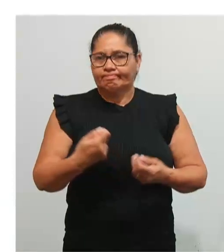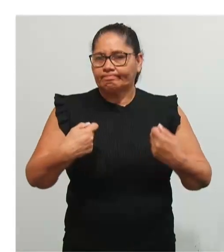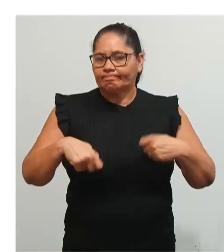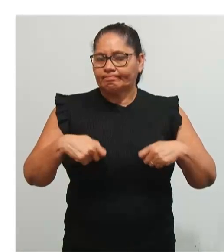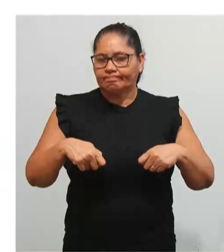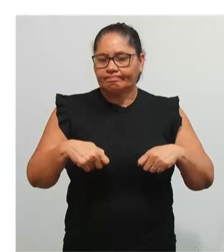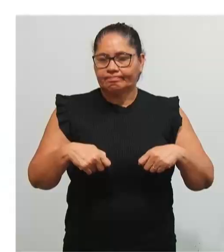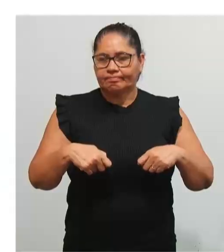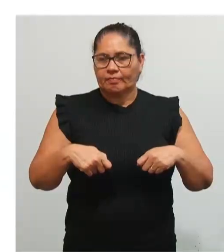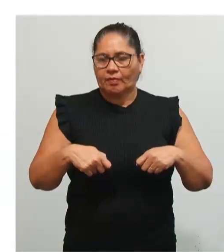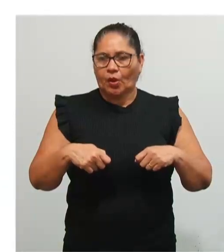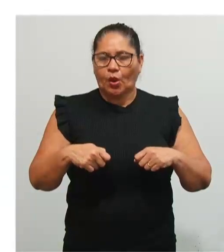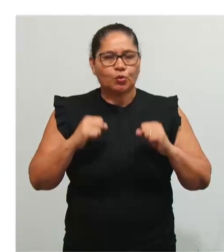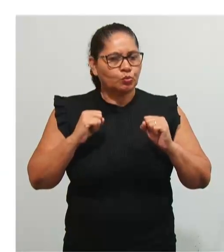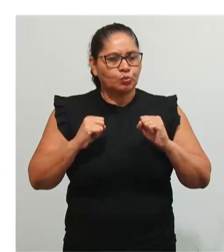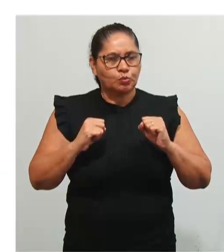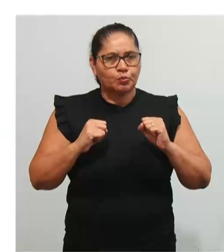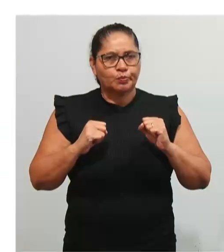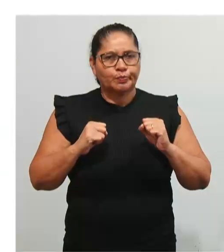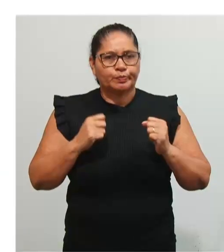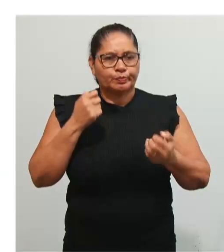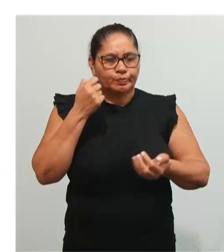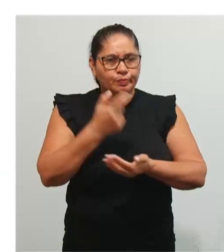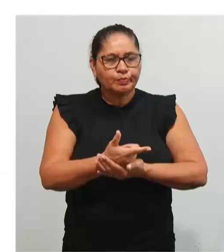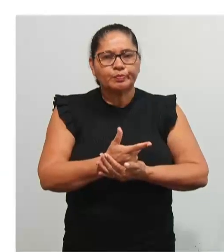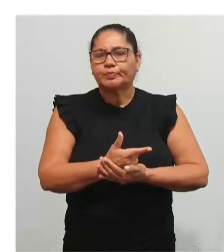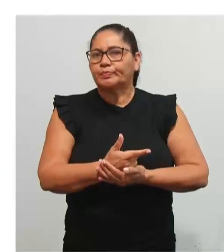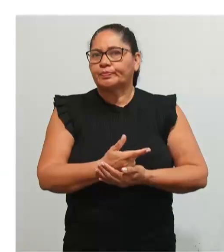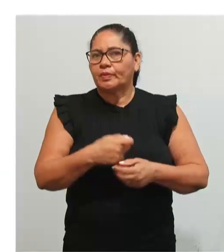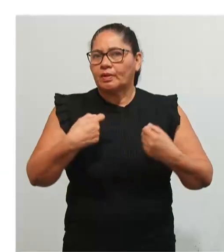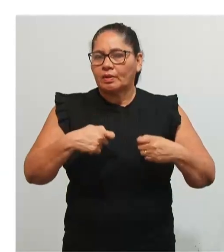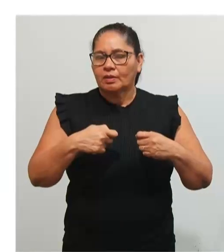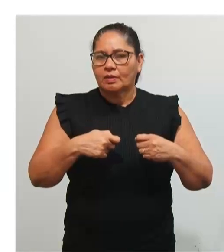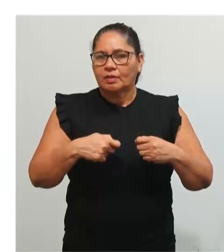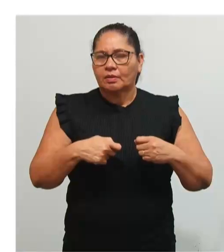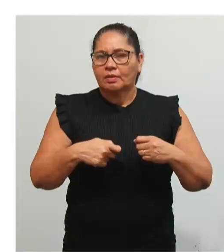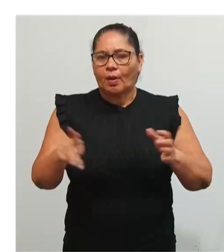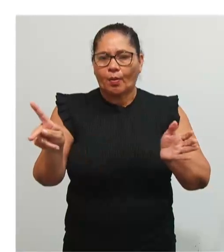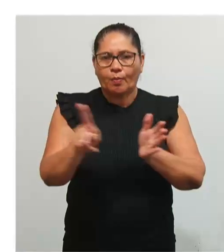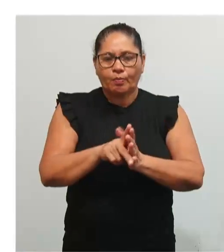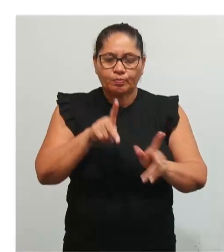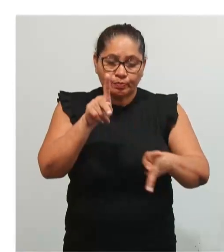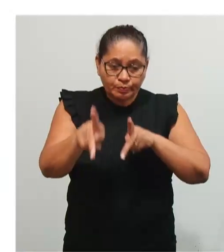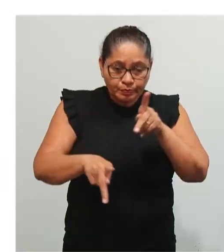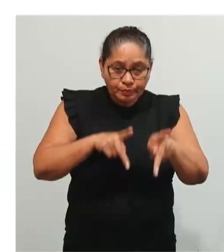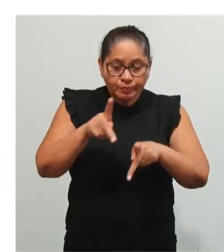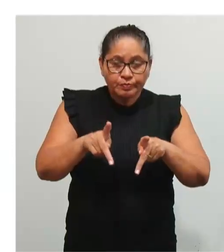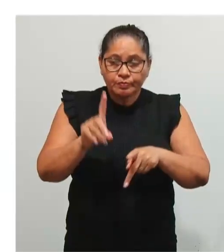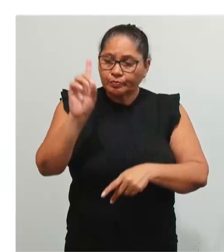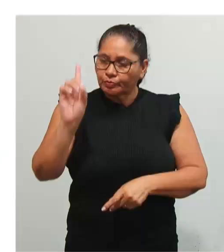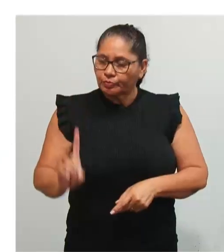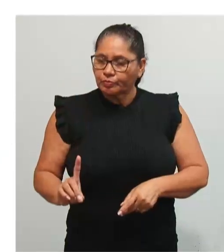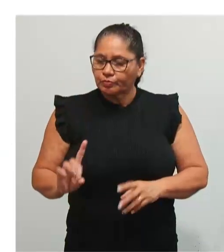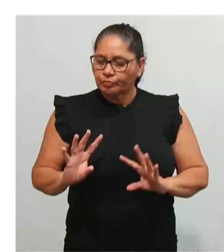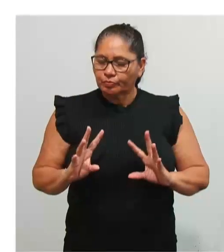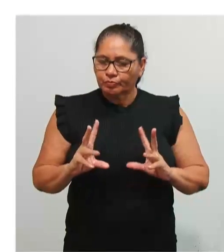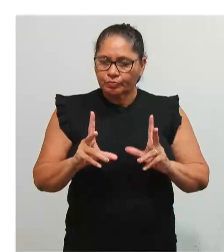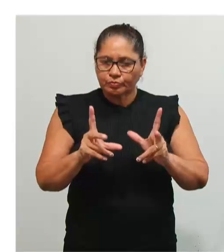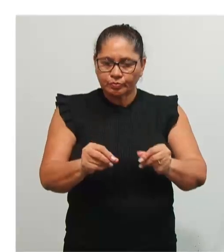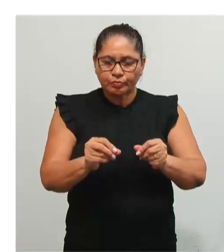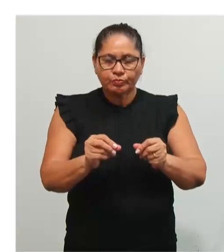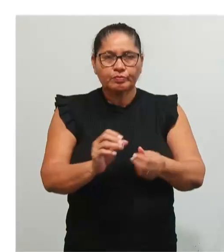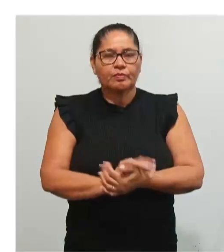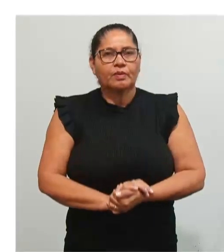pode perder de vista que os bens públicos financeiros e patrimoniais são de propriedade do povo e o direito comum é de todos. Como já